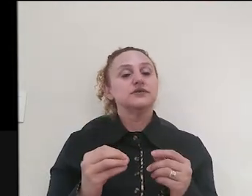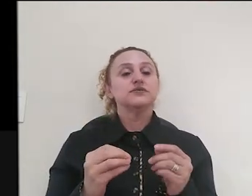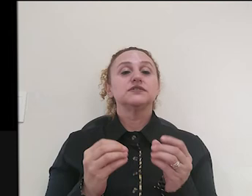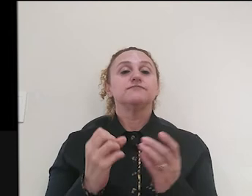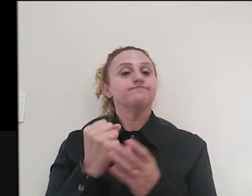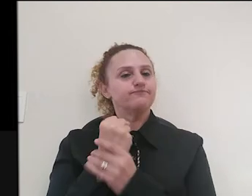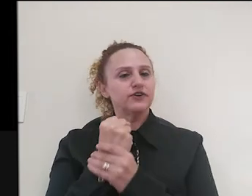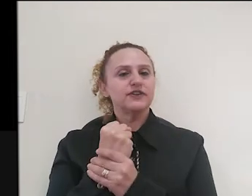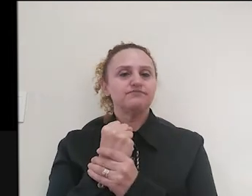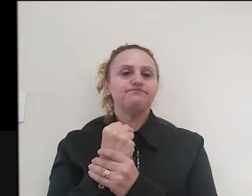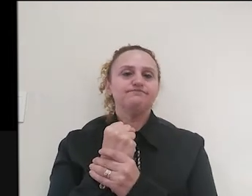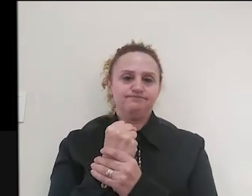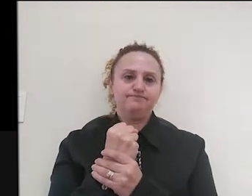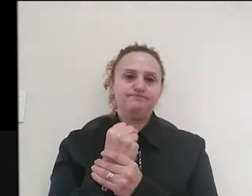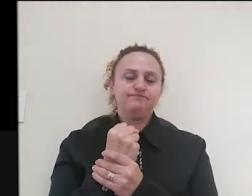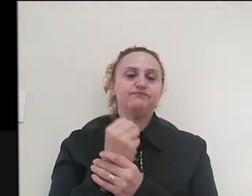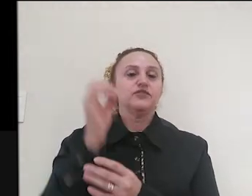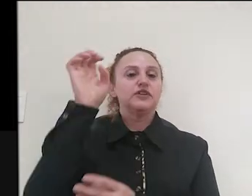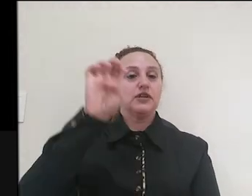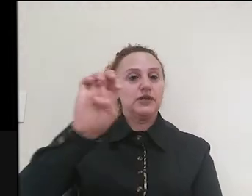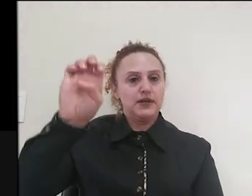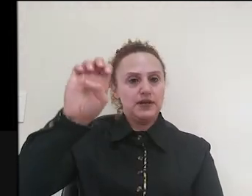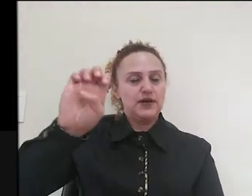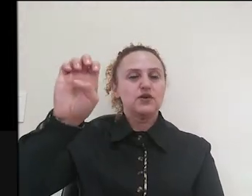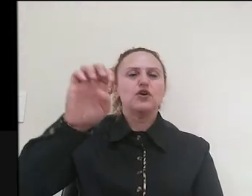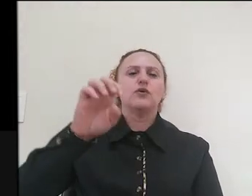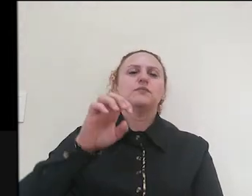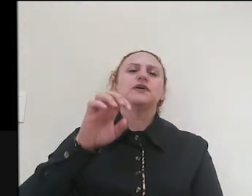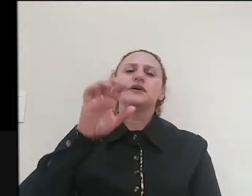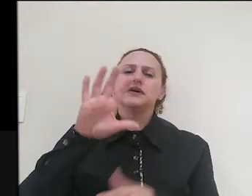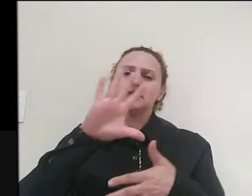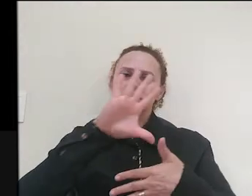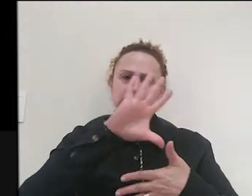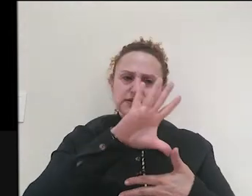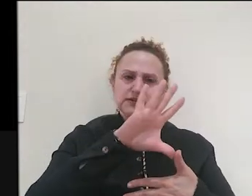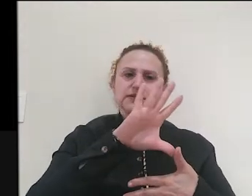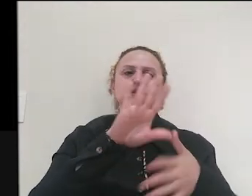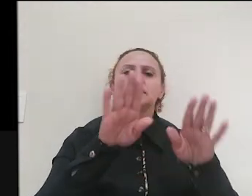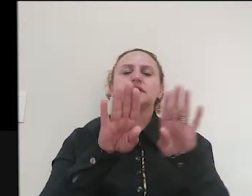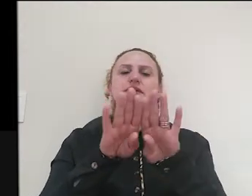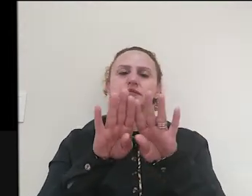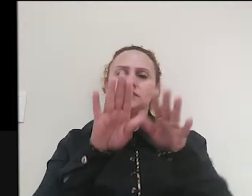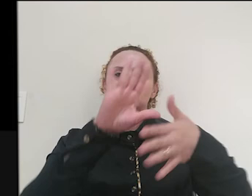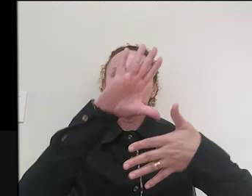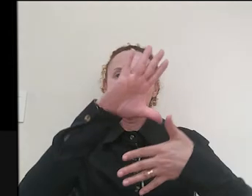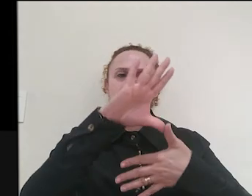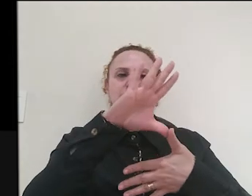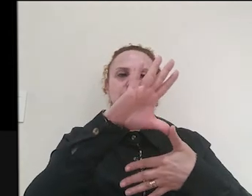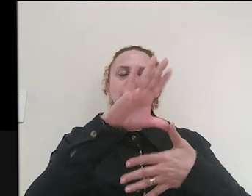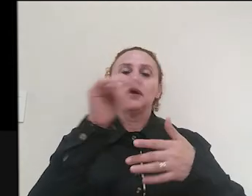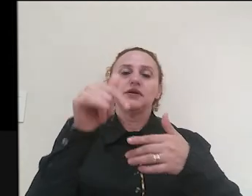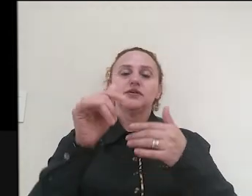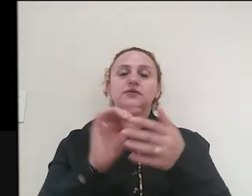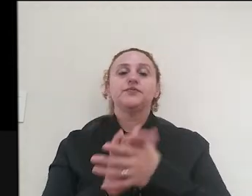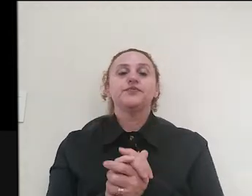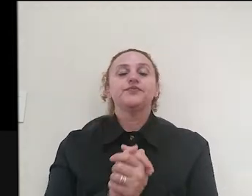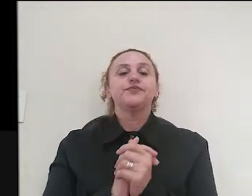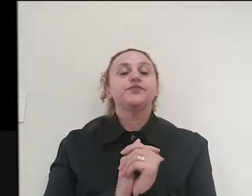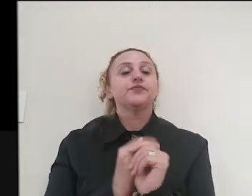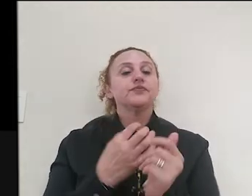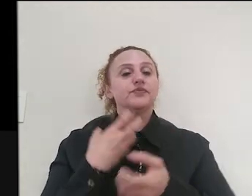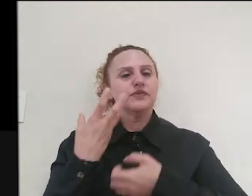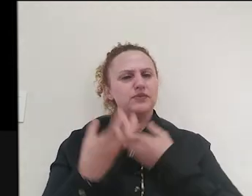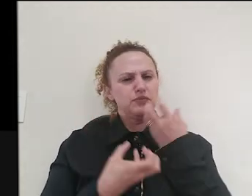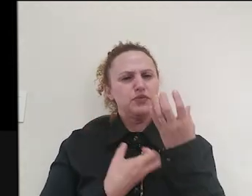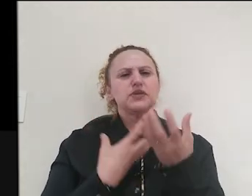nas Américas. Nomes de autores e obras dessa época, autores e obras românticas. Na poesia, a gente